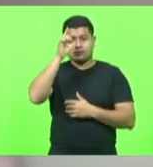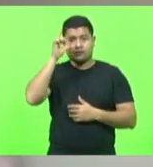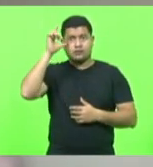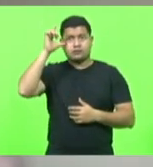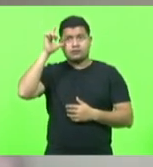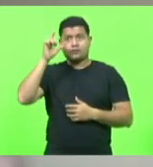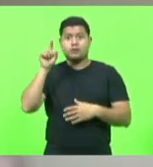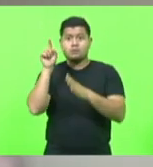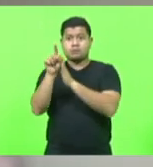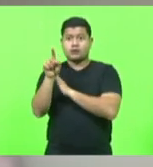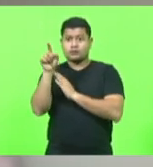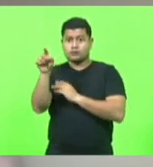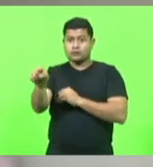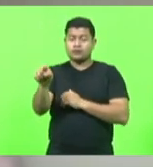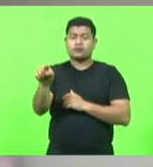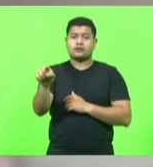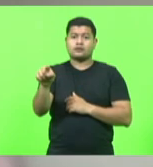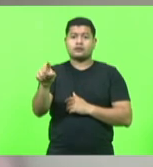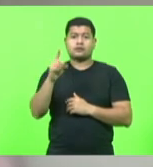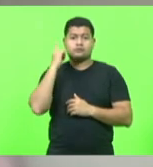eu pergunto se o deputado